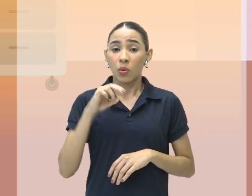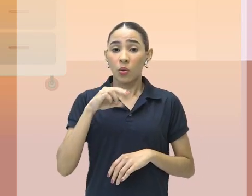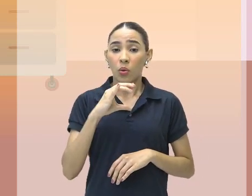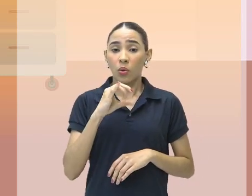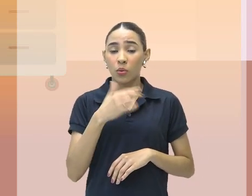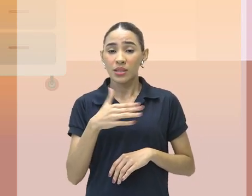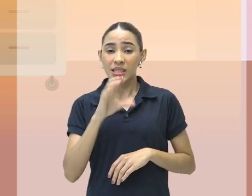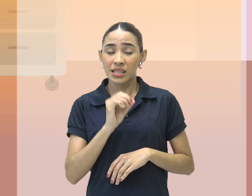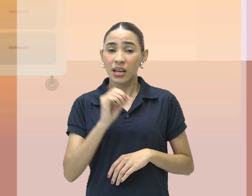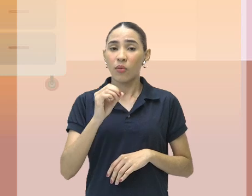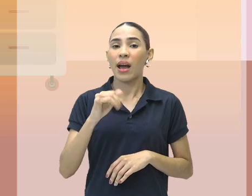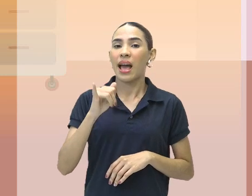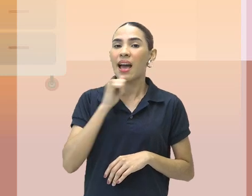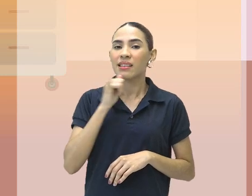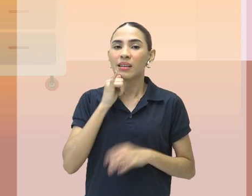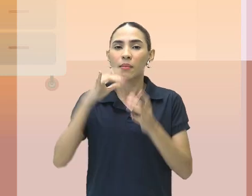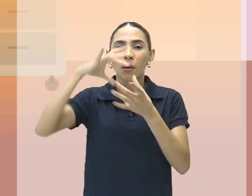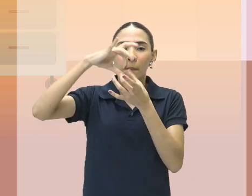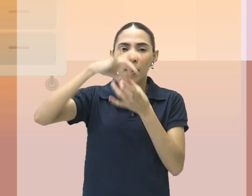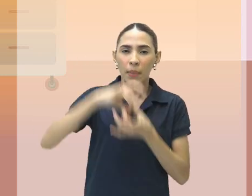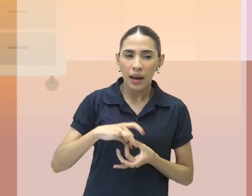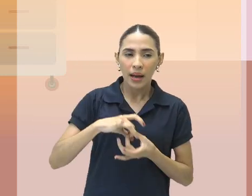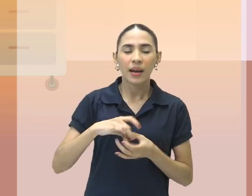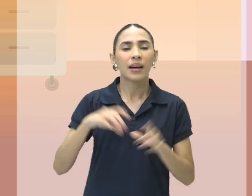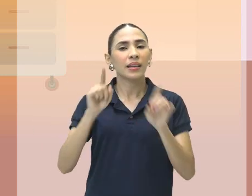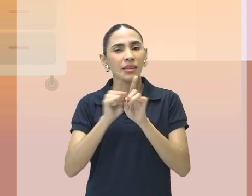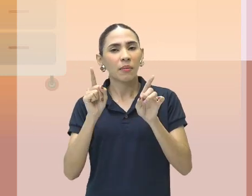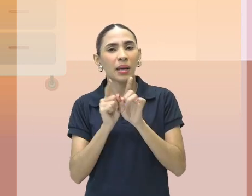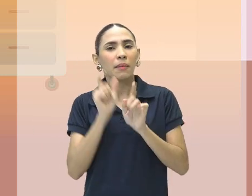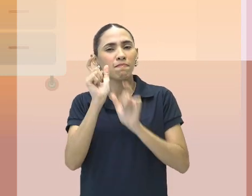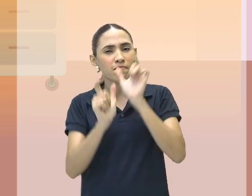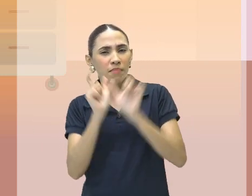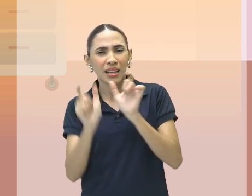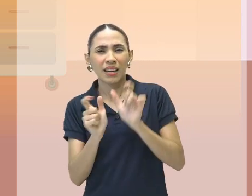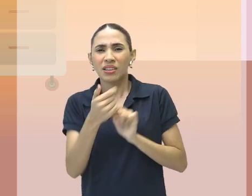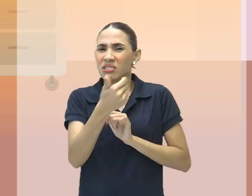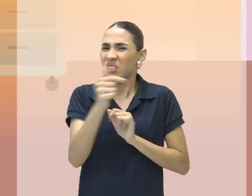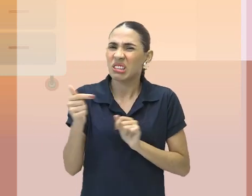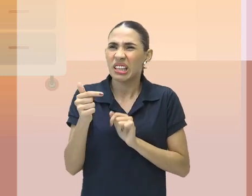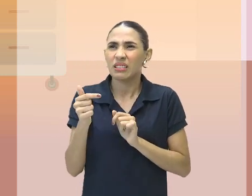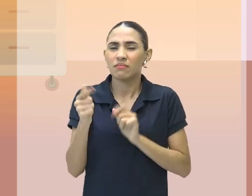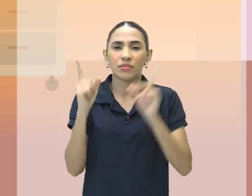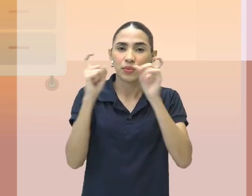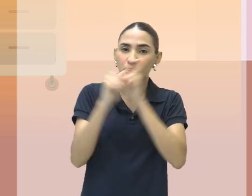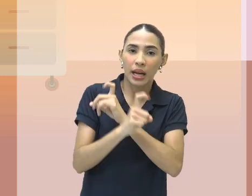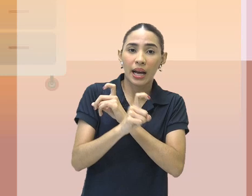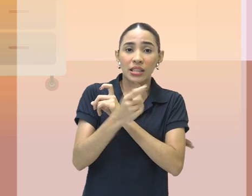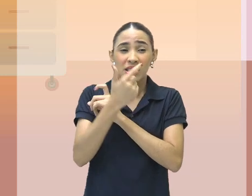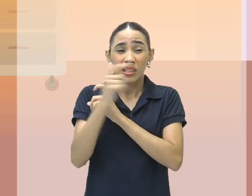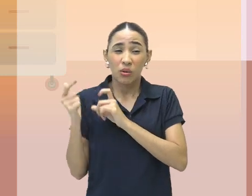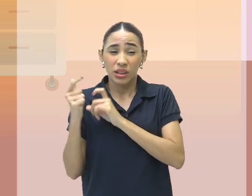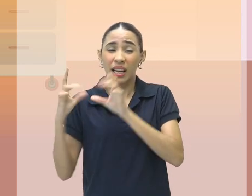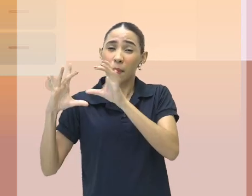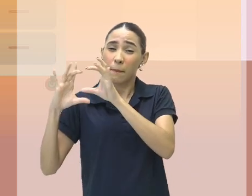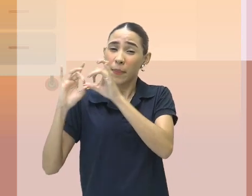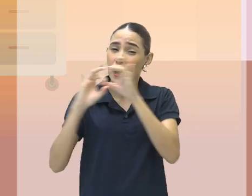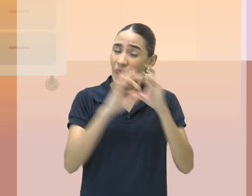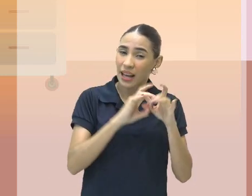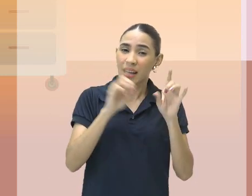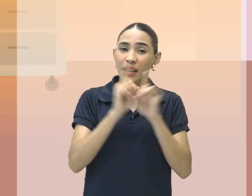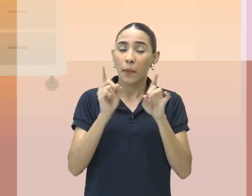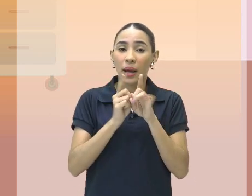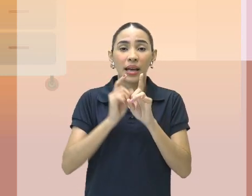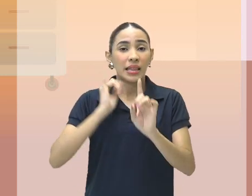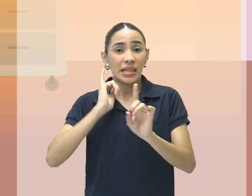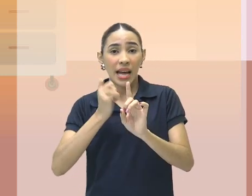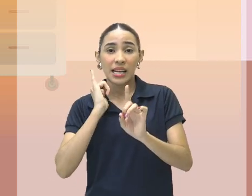algo, né, coeso, breve, economia de palavras, não tem tanta profundidade, né, unidade de tempo e ação, narração